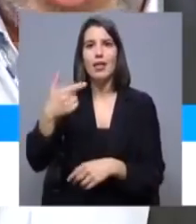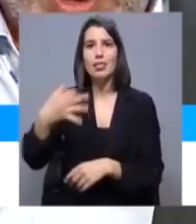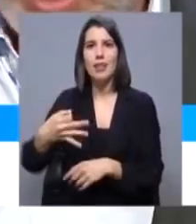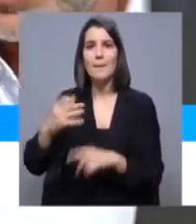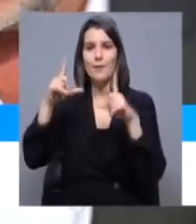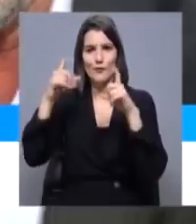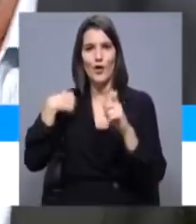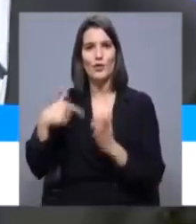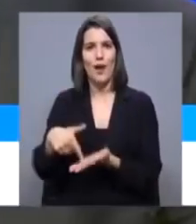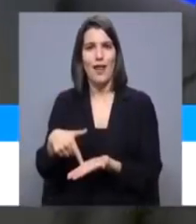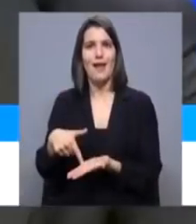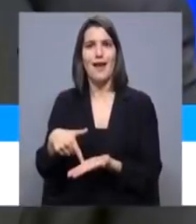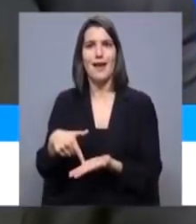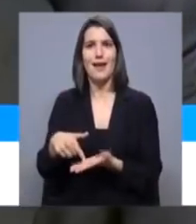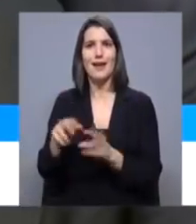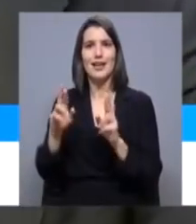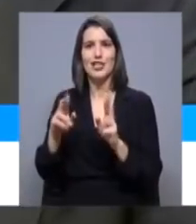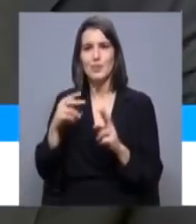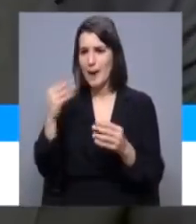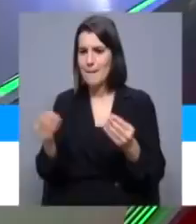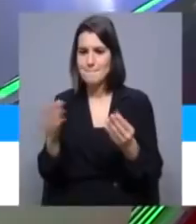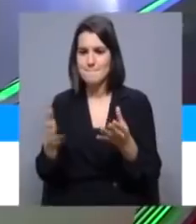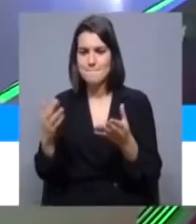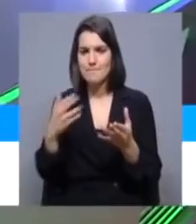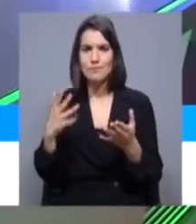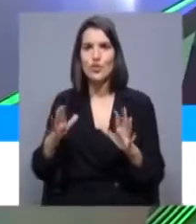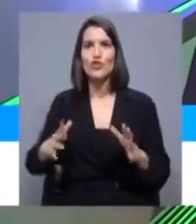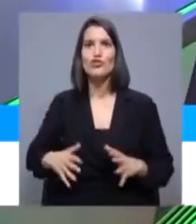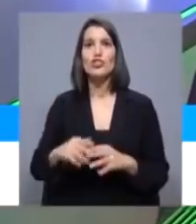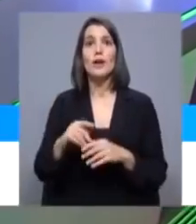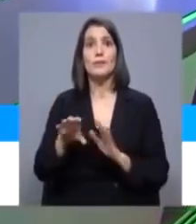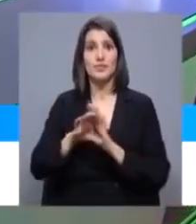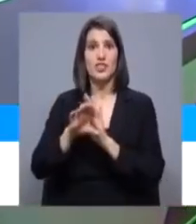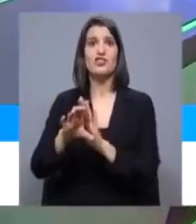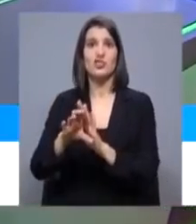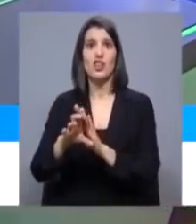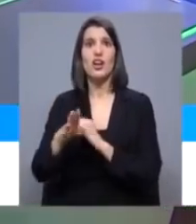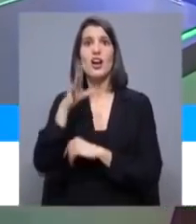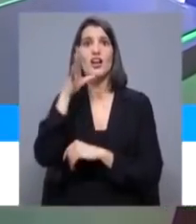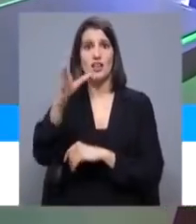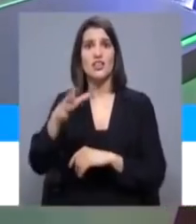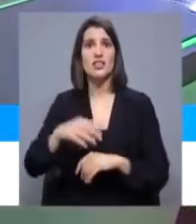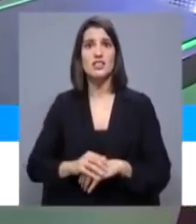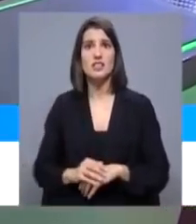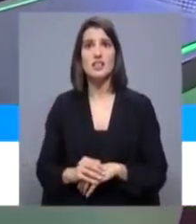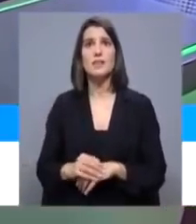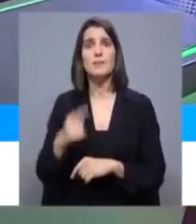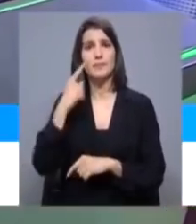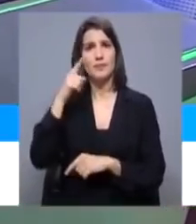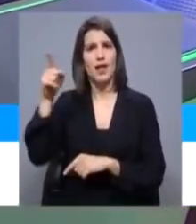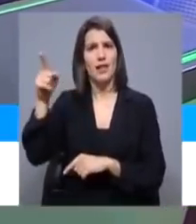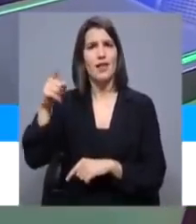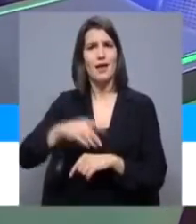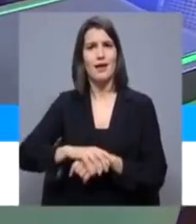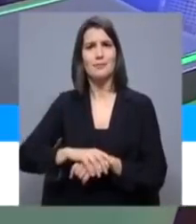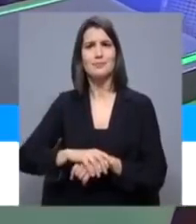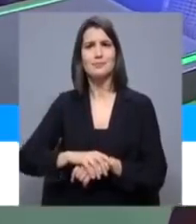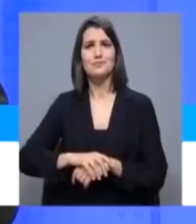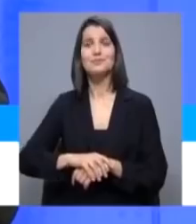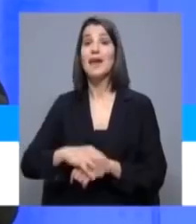eu tenho fotografias espero podermos encontrar rapidamente não chega a defender diz aqui